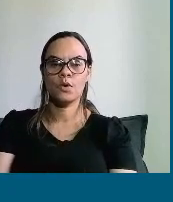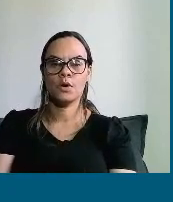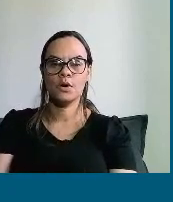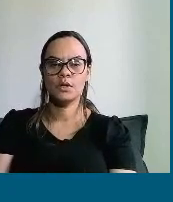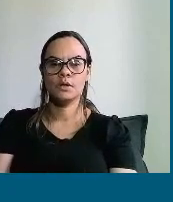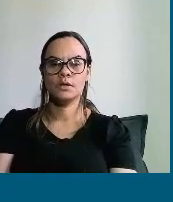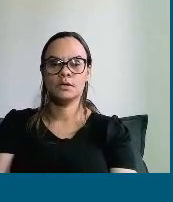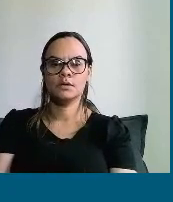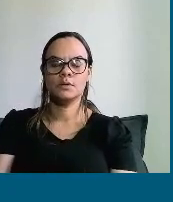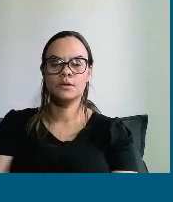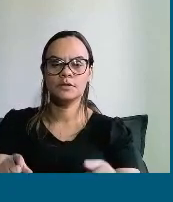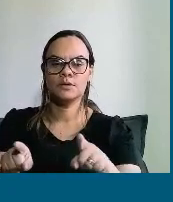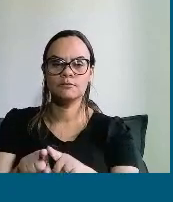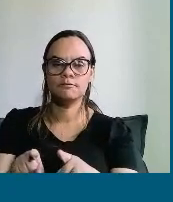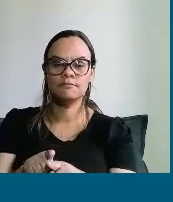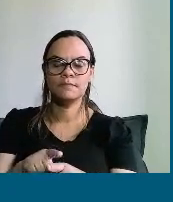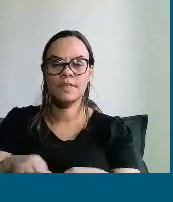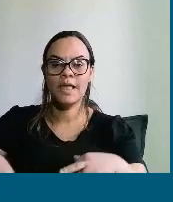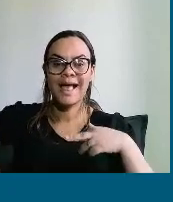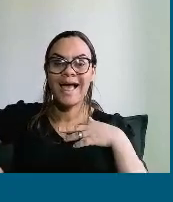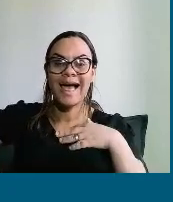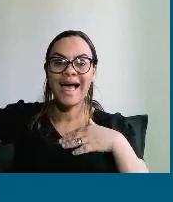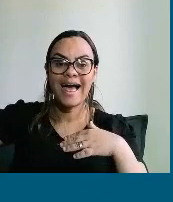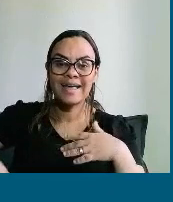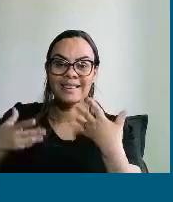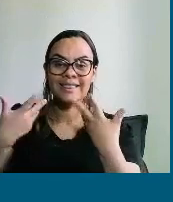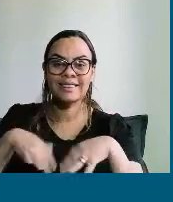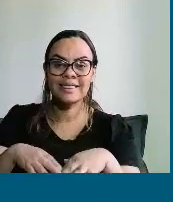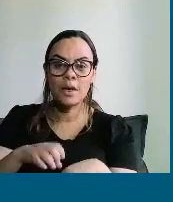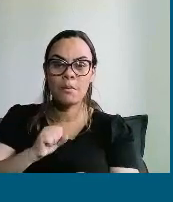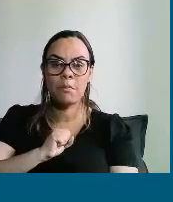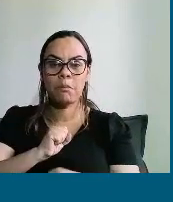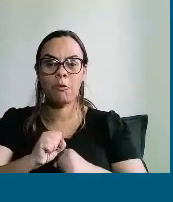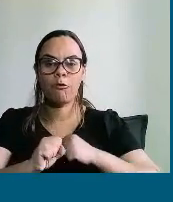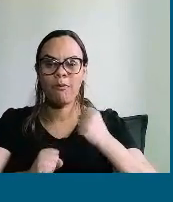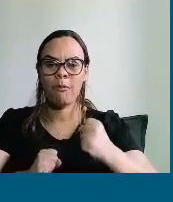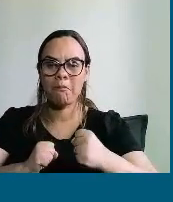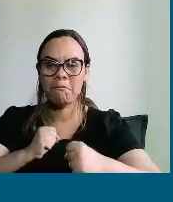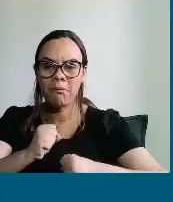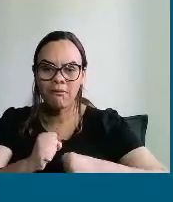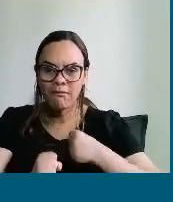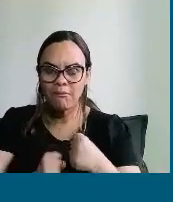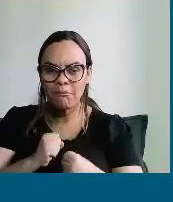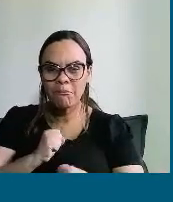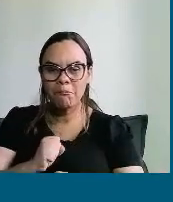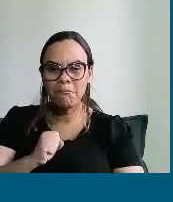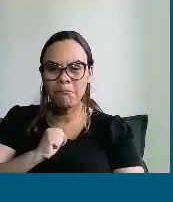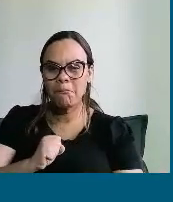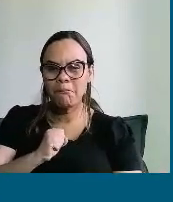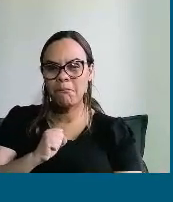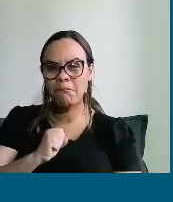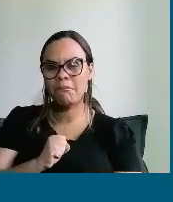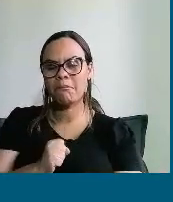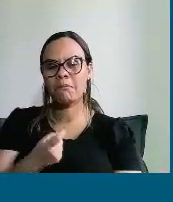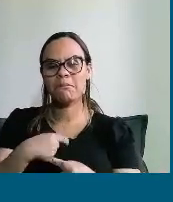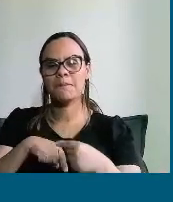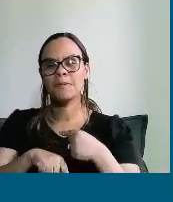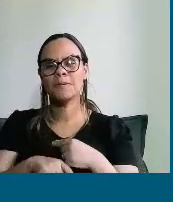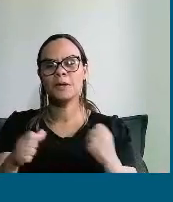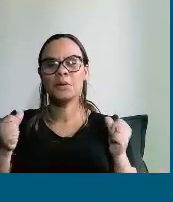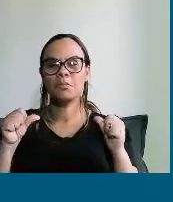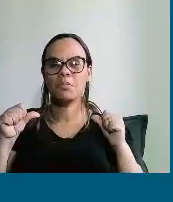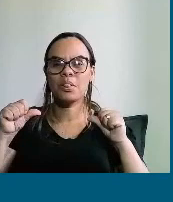começando também a fazer com que o rim comece também a ficar congesto, comece a ficar com muito líquido, comece a ter uma baixa perfusão, e essa baixa